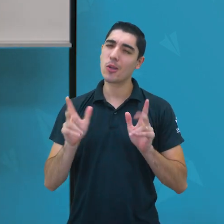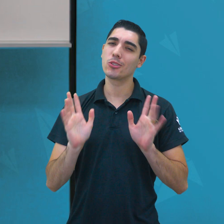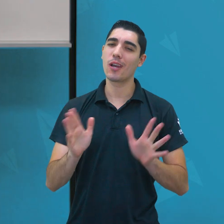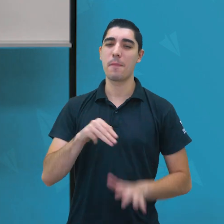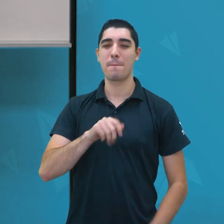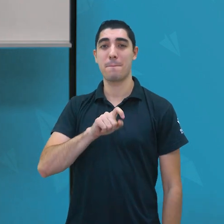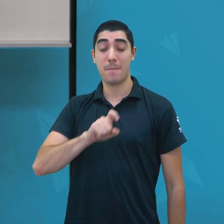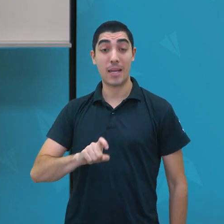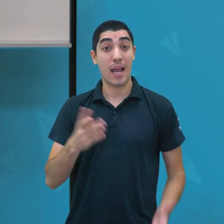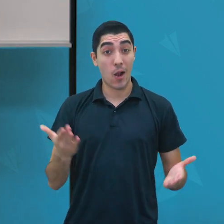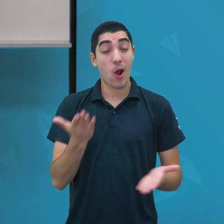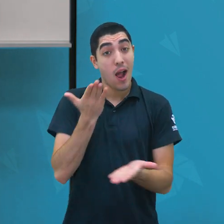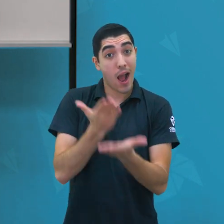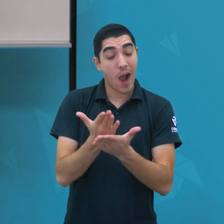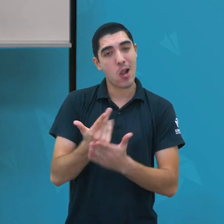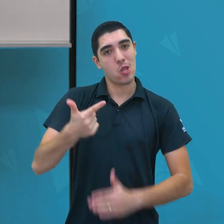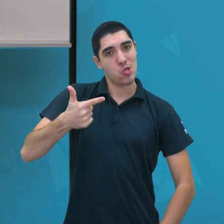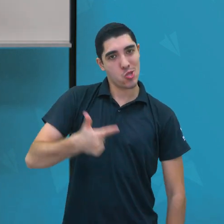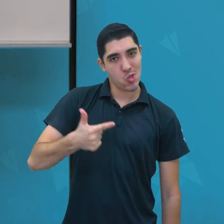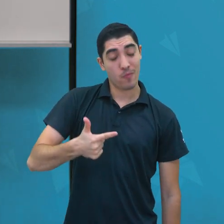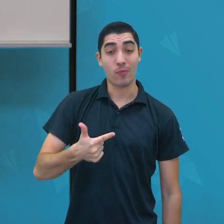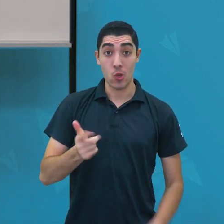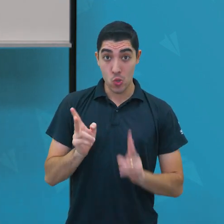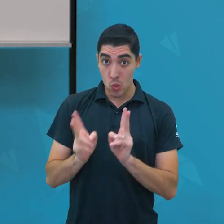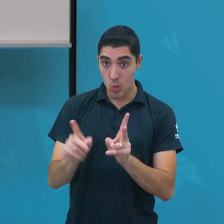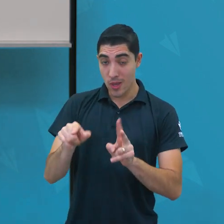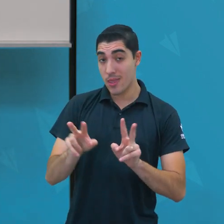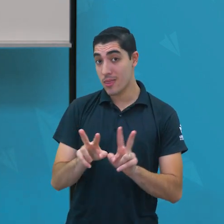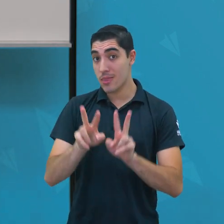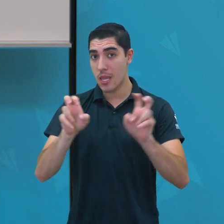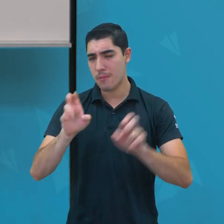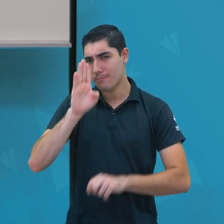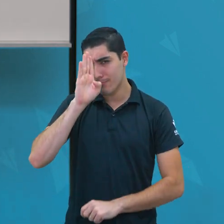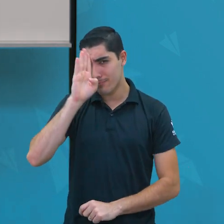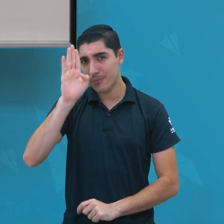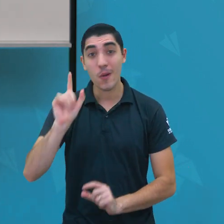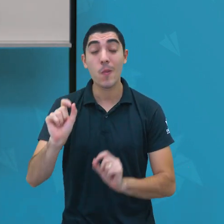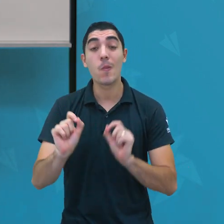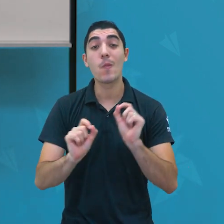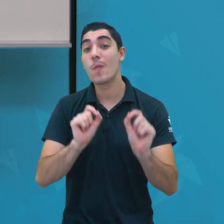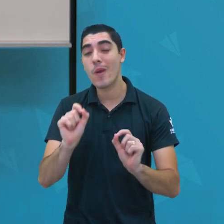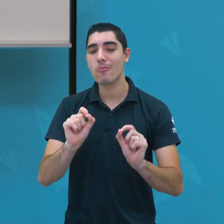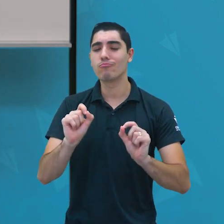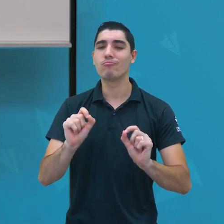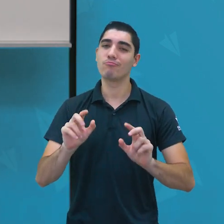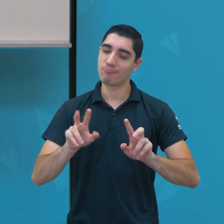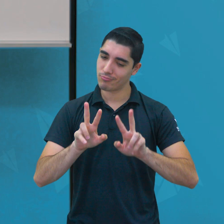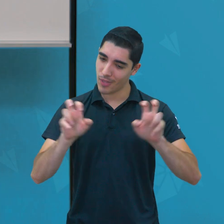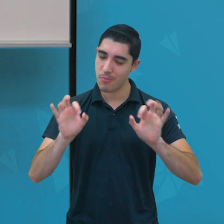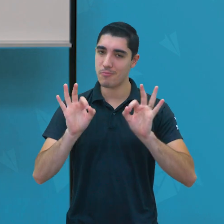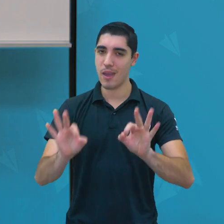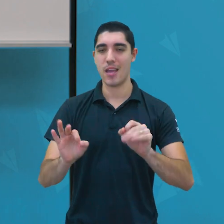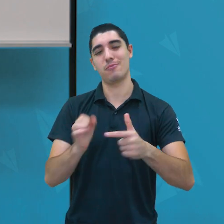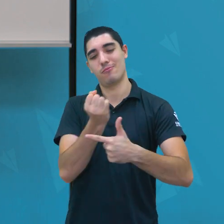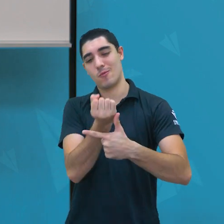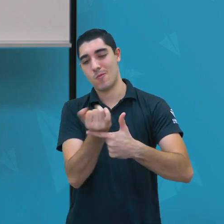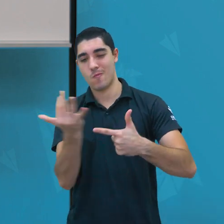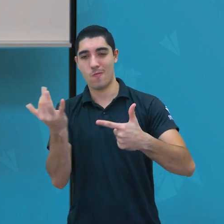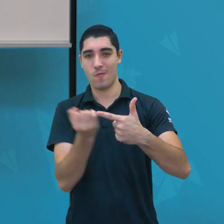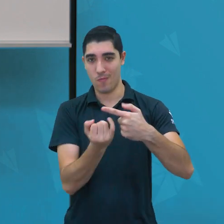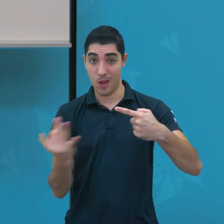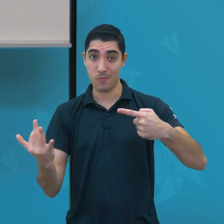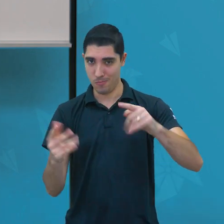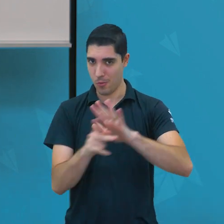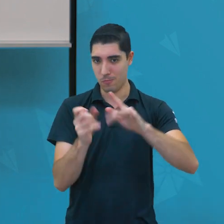segunda agora, tá? Aula 2, continuando sim com o nosso assunto principal, geral, sobre